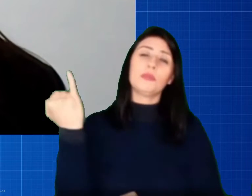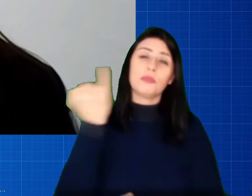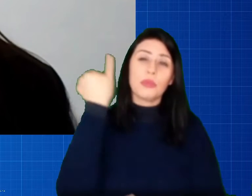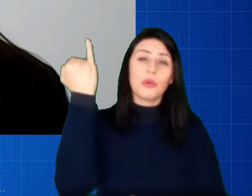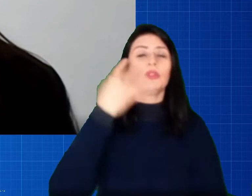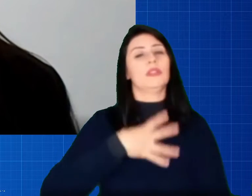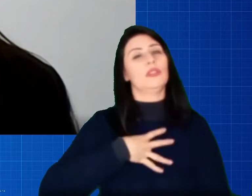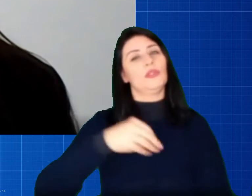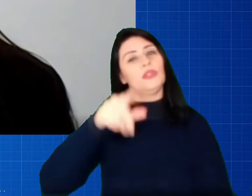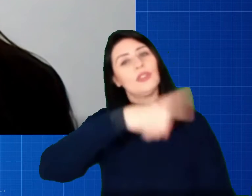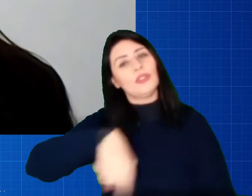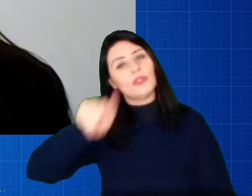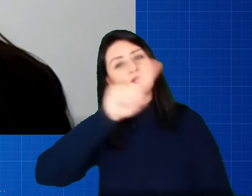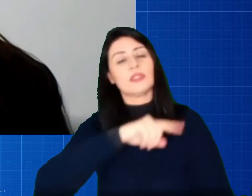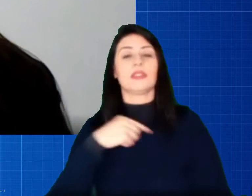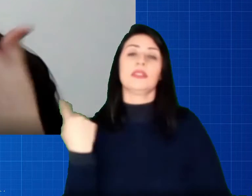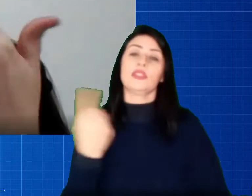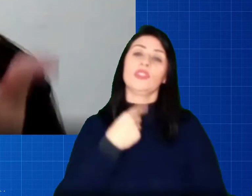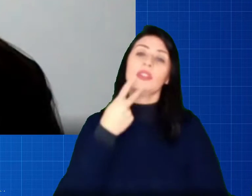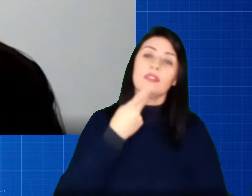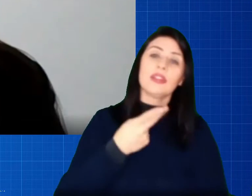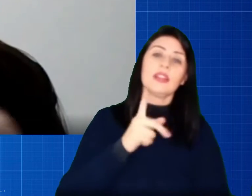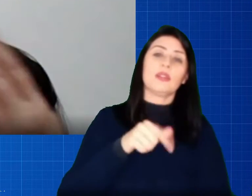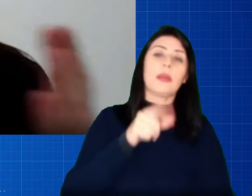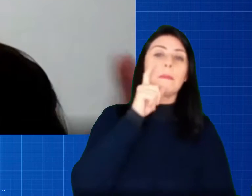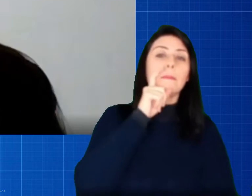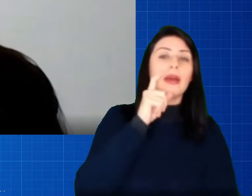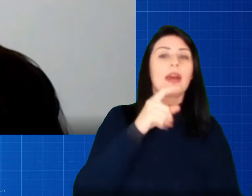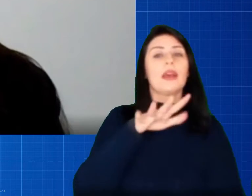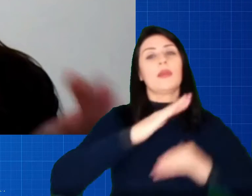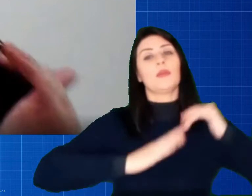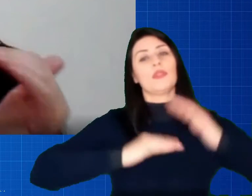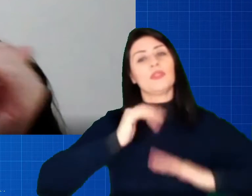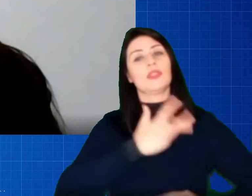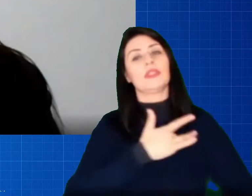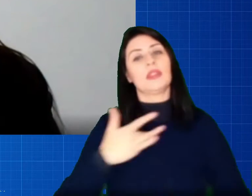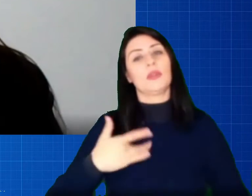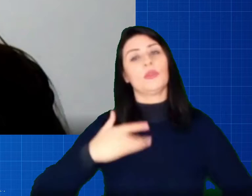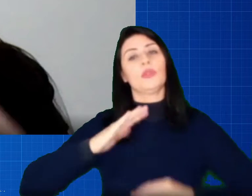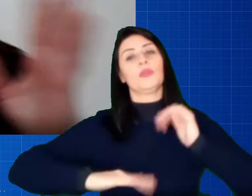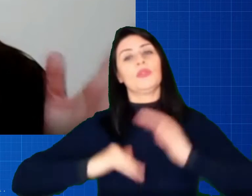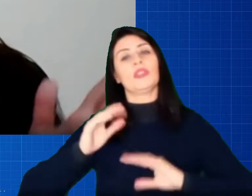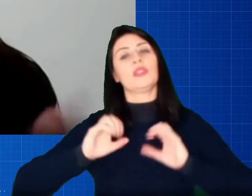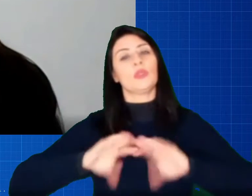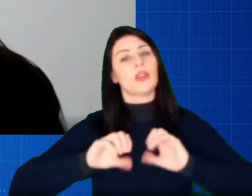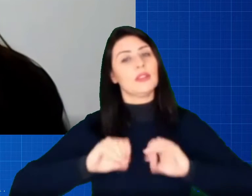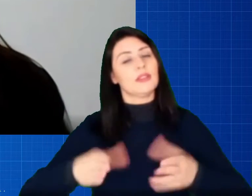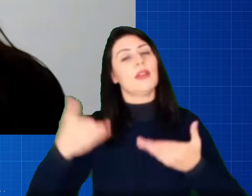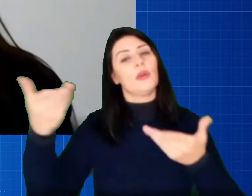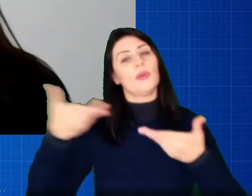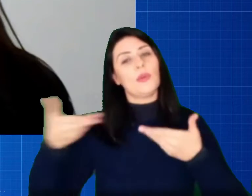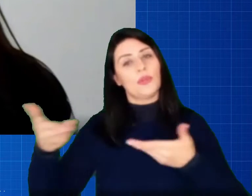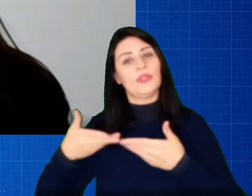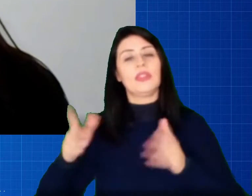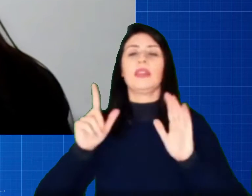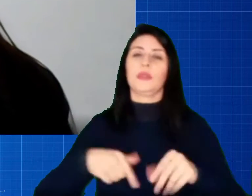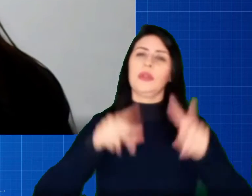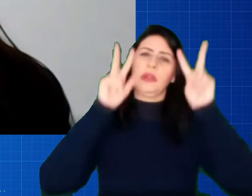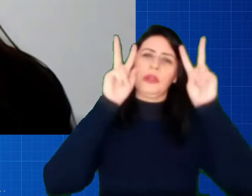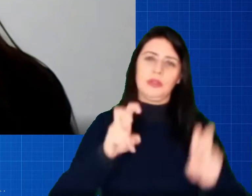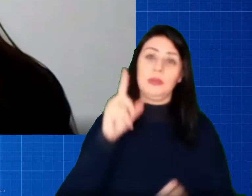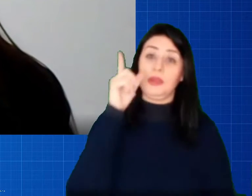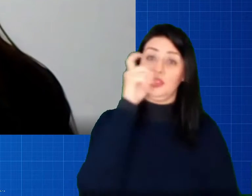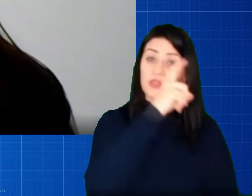importante para os filhos de vocês, né? A gente está falando aqui com pais, com profissionais de saúde, profissionais de educação, convidados, enfim. Então, assim, é um